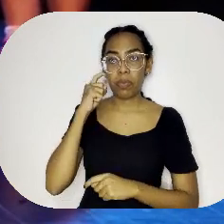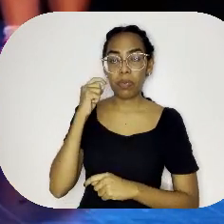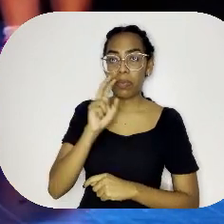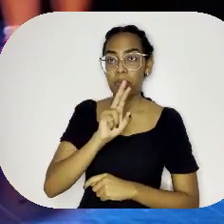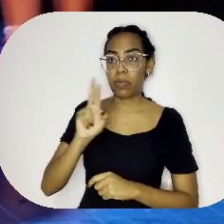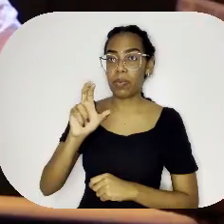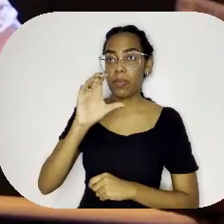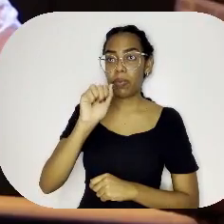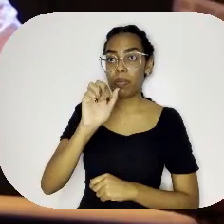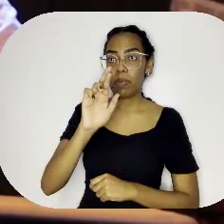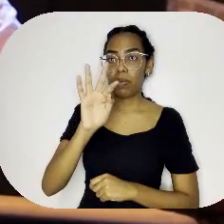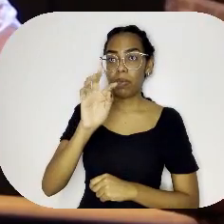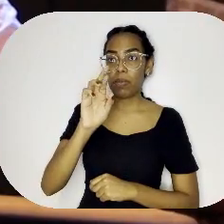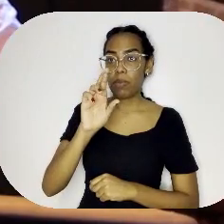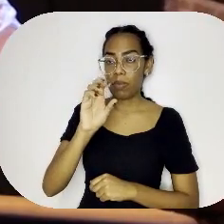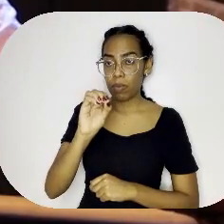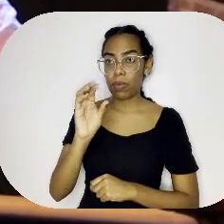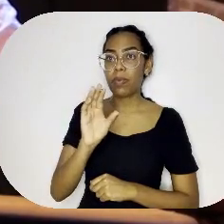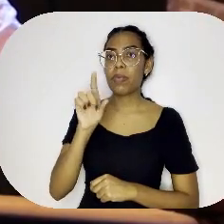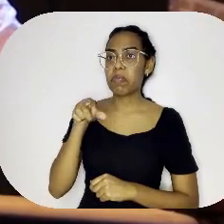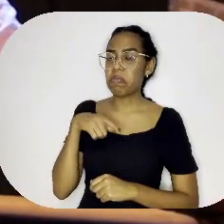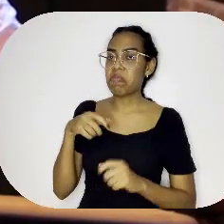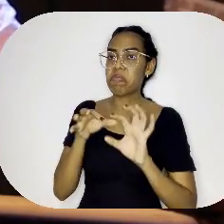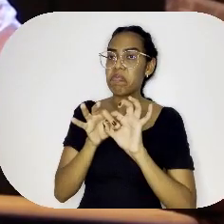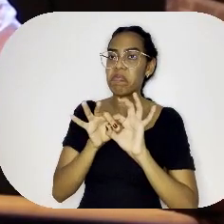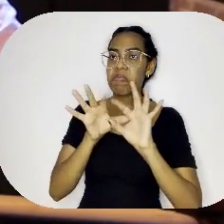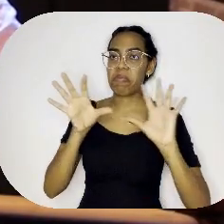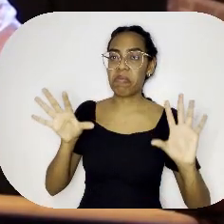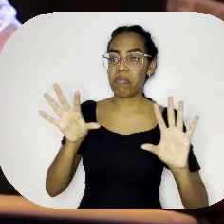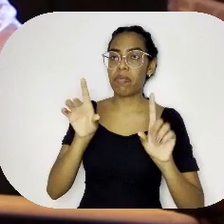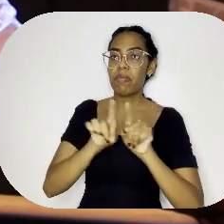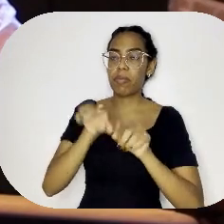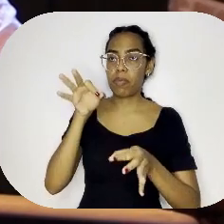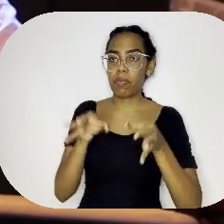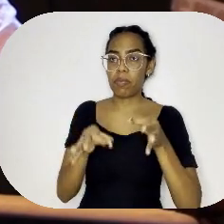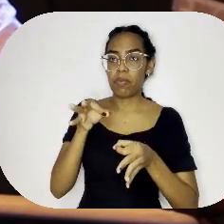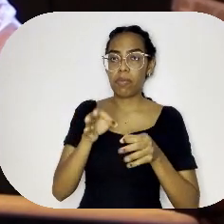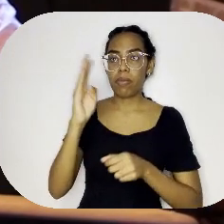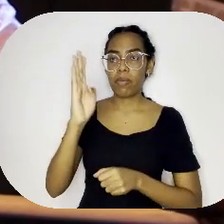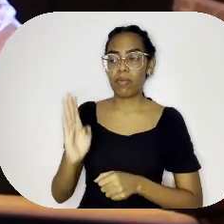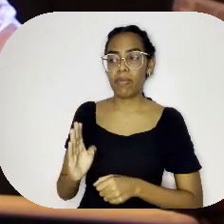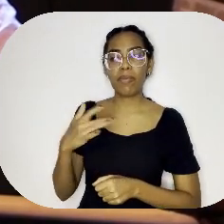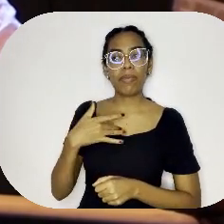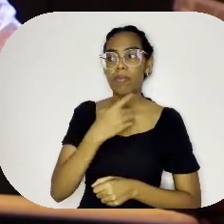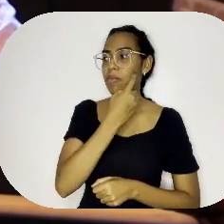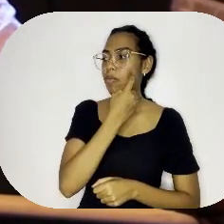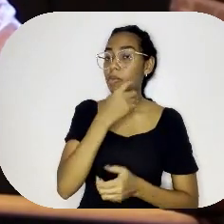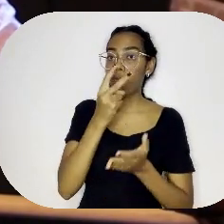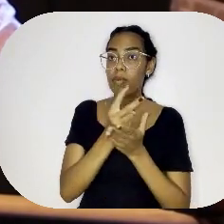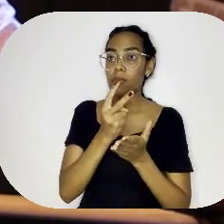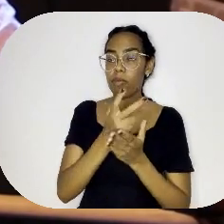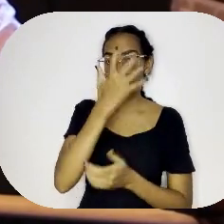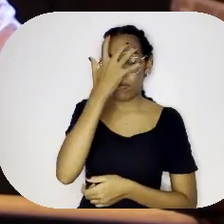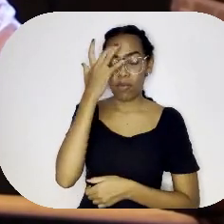nação Brasil, gente, nada mais social do que a poesia social do Castro Alves. Ele foi um intérprete da liberdade e